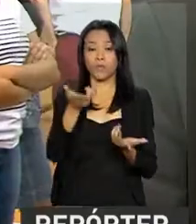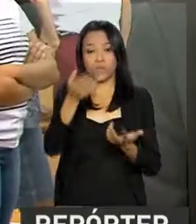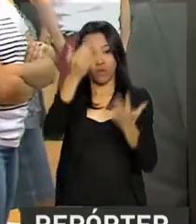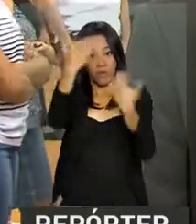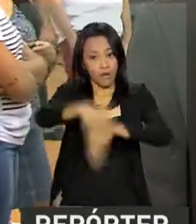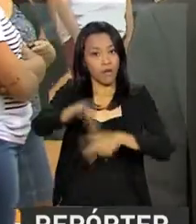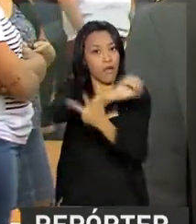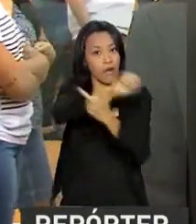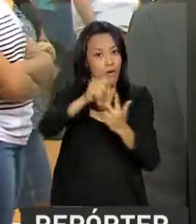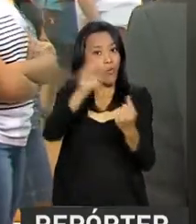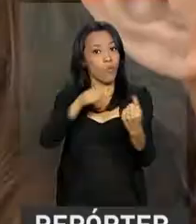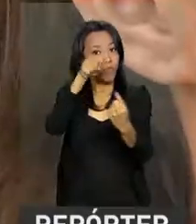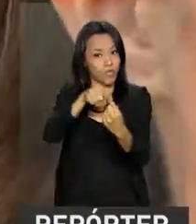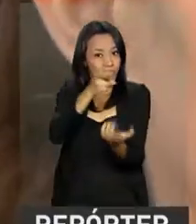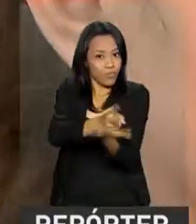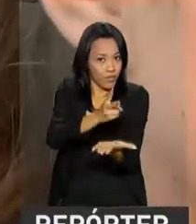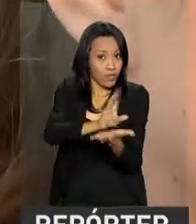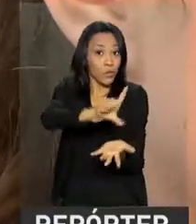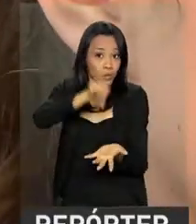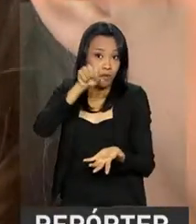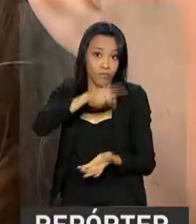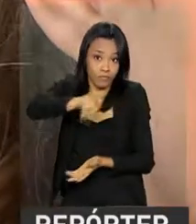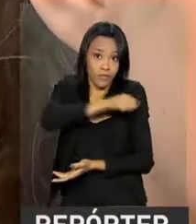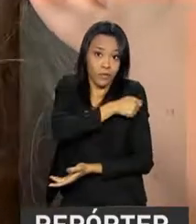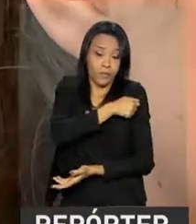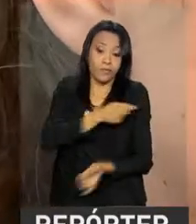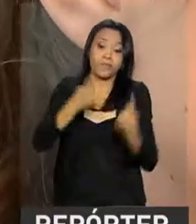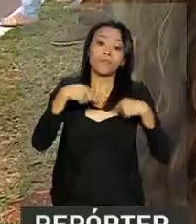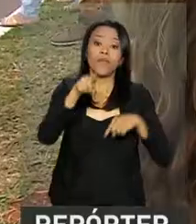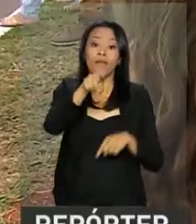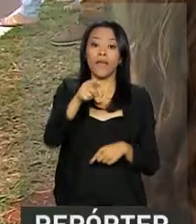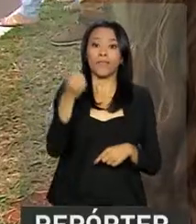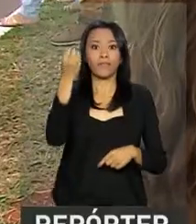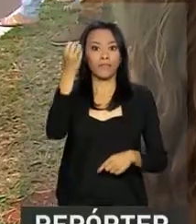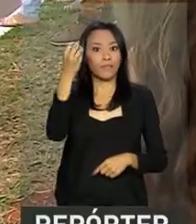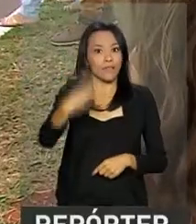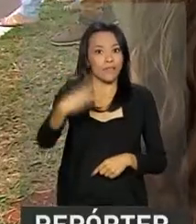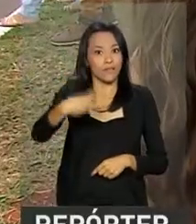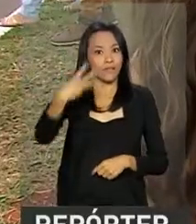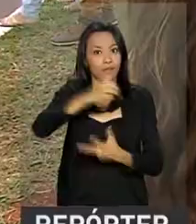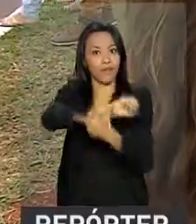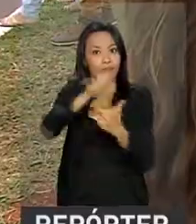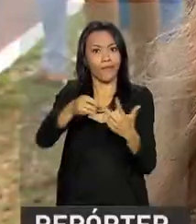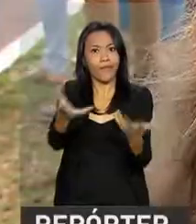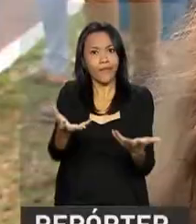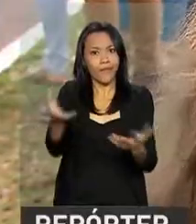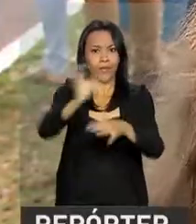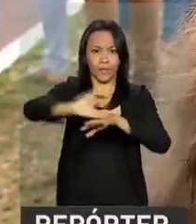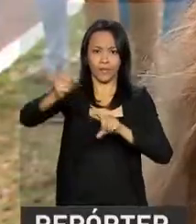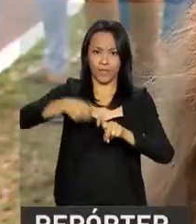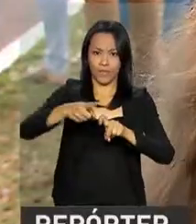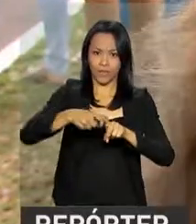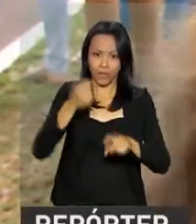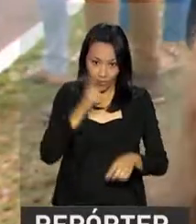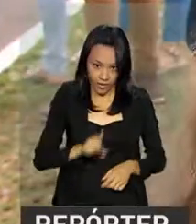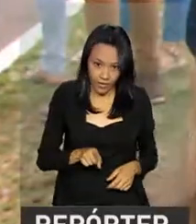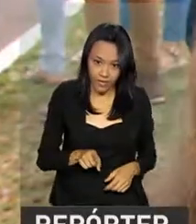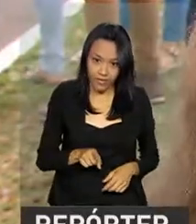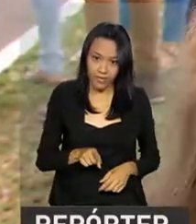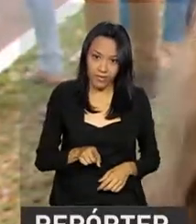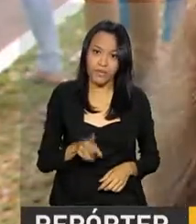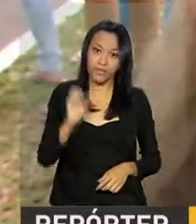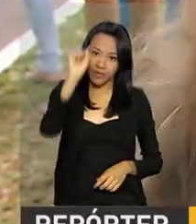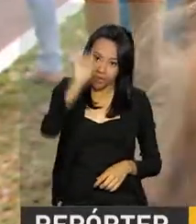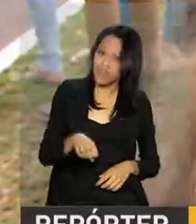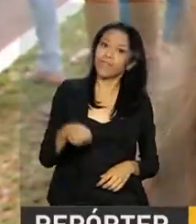este mesmo objetivo natália está no terceiro e nem quero curso de medicina dessa vez vai a